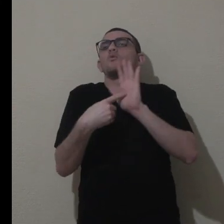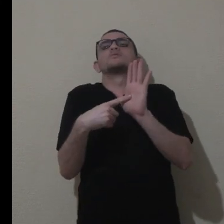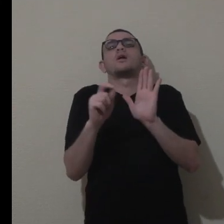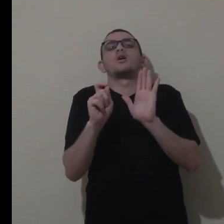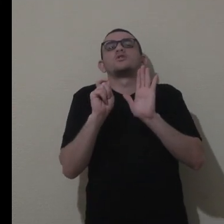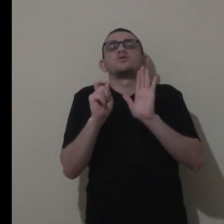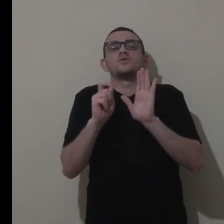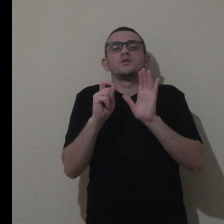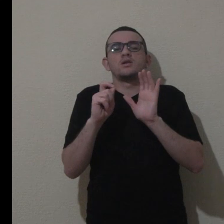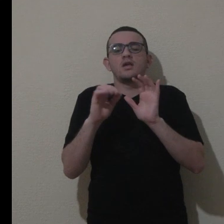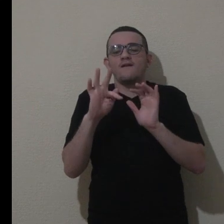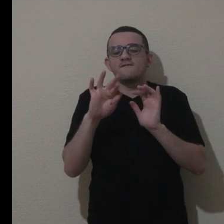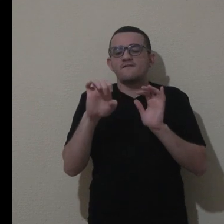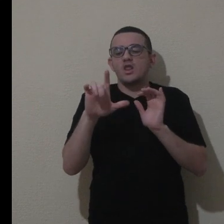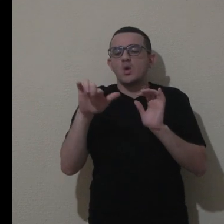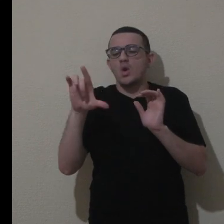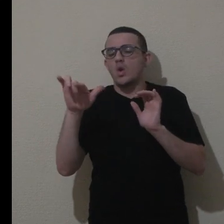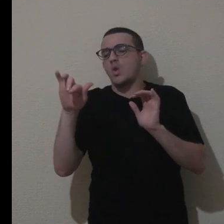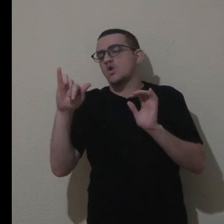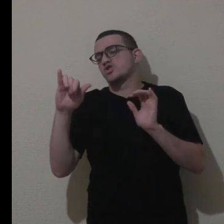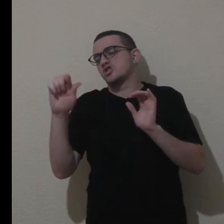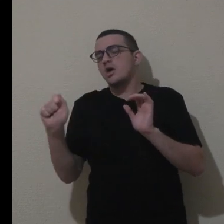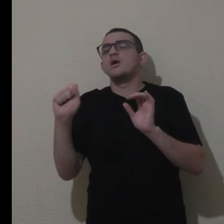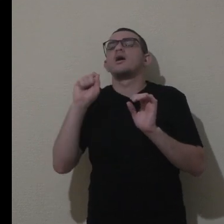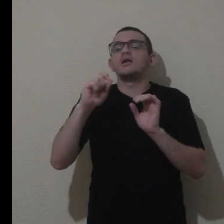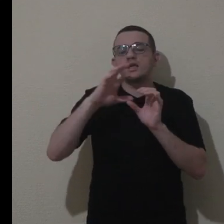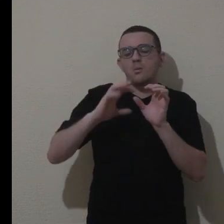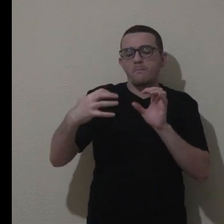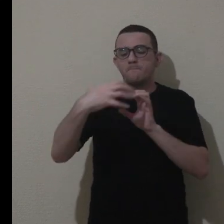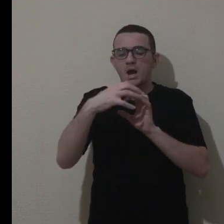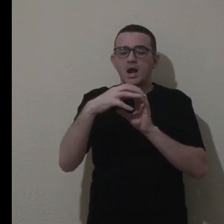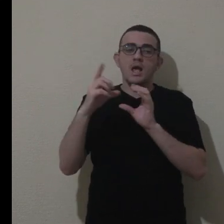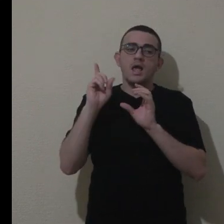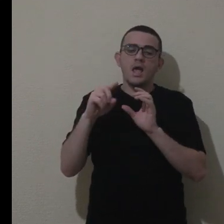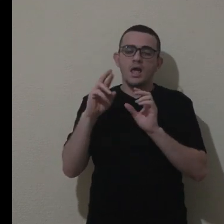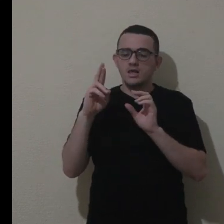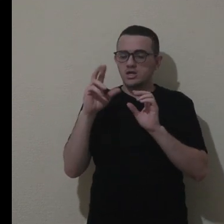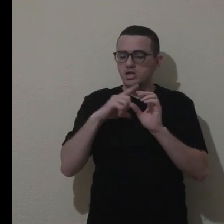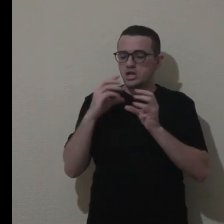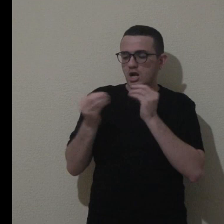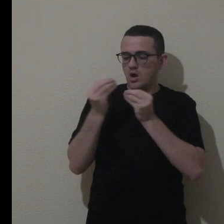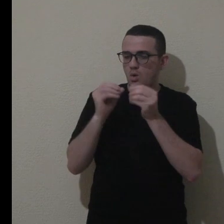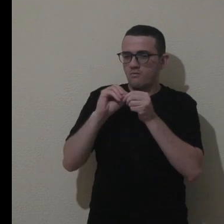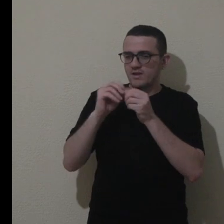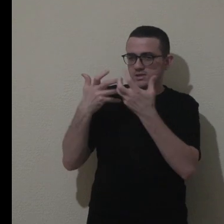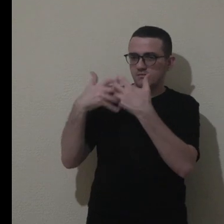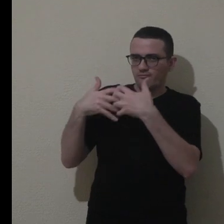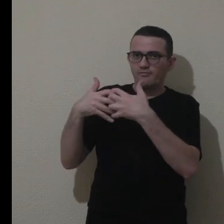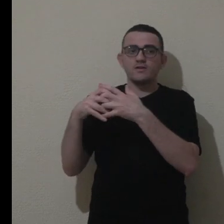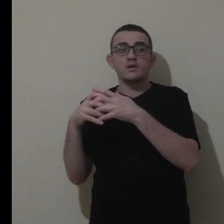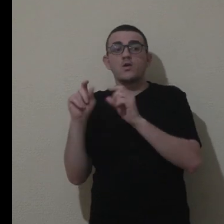mostrando talvez a parte de frenologia, que algumas regiões do cérebro eram responsáveis por algumas